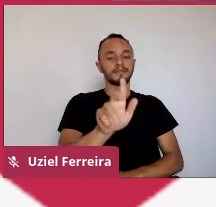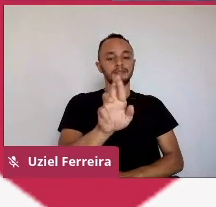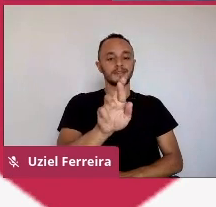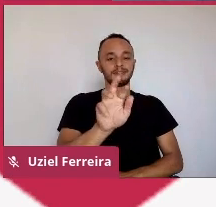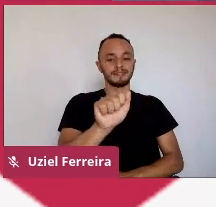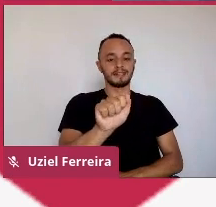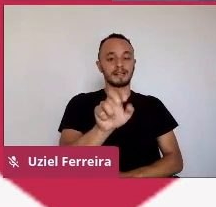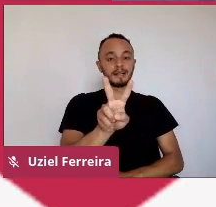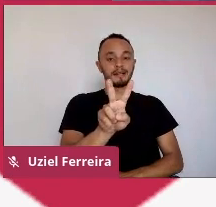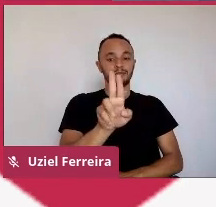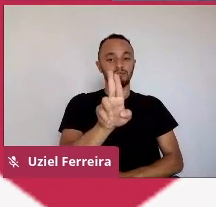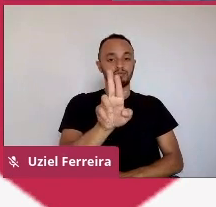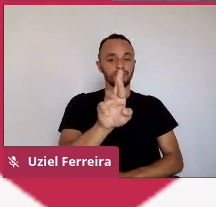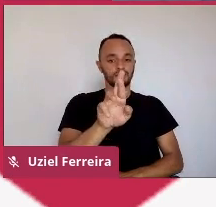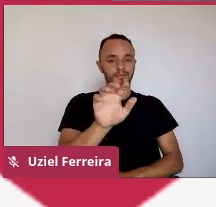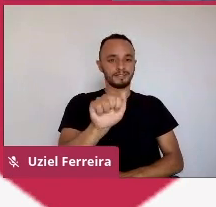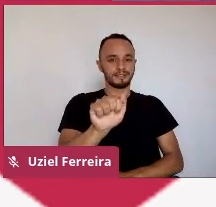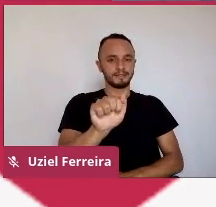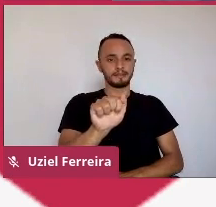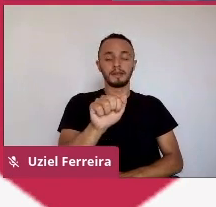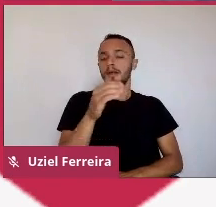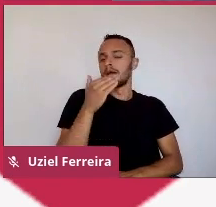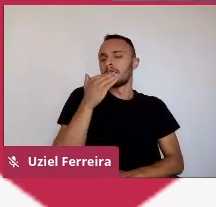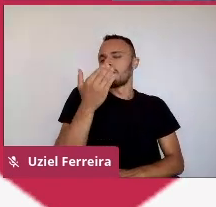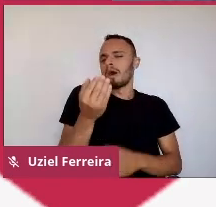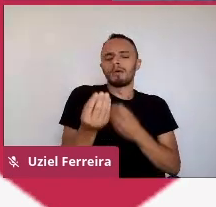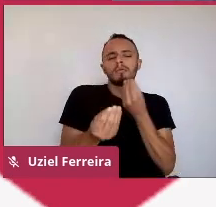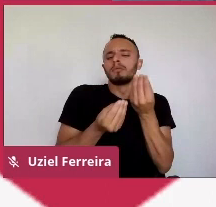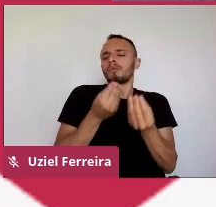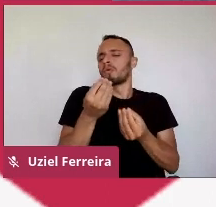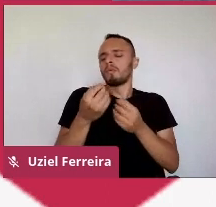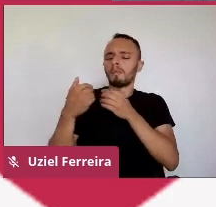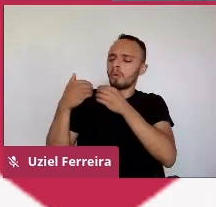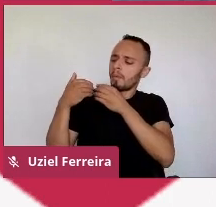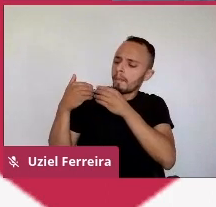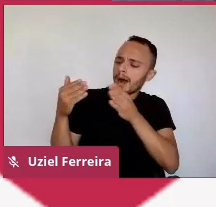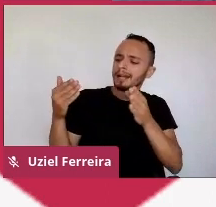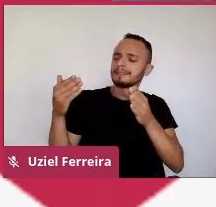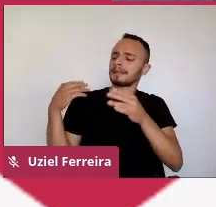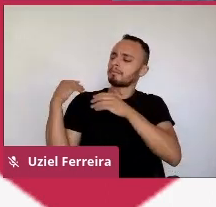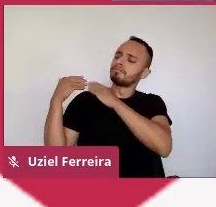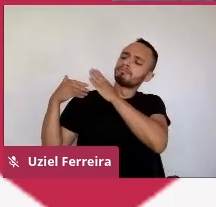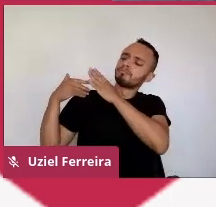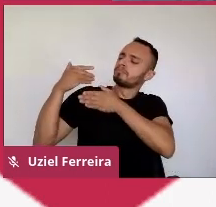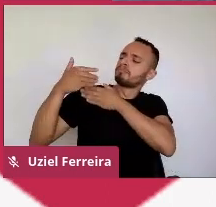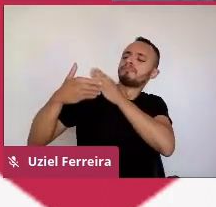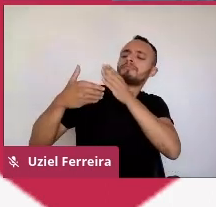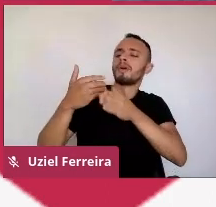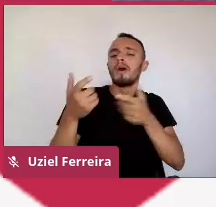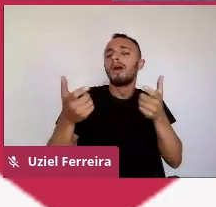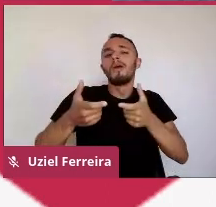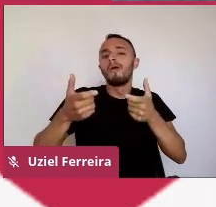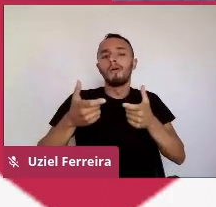as origens da gravura? A gravura, ela parte de um princípio,